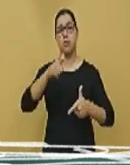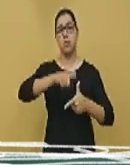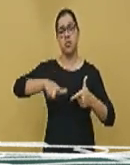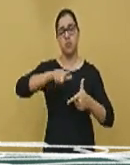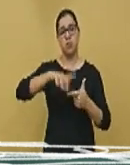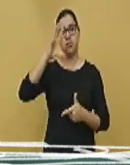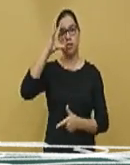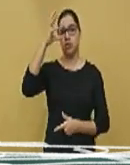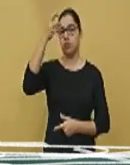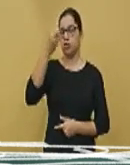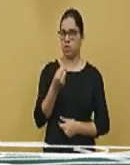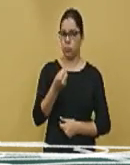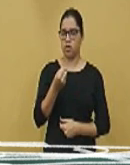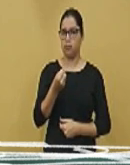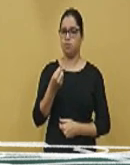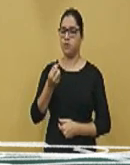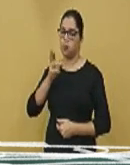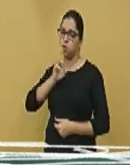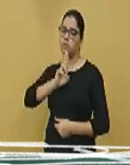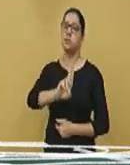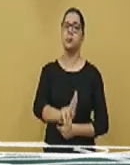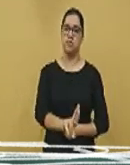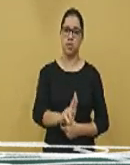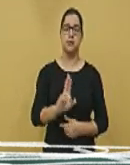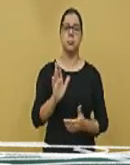resolvendo, trazendo solução.